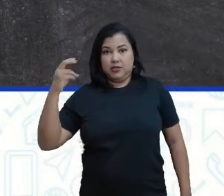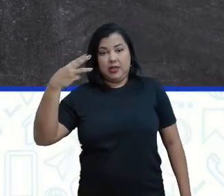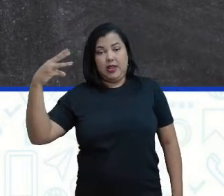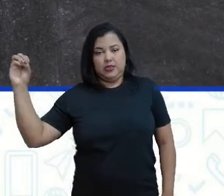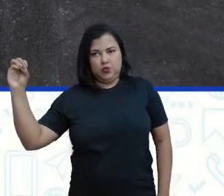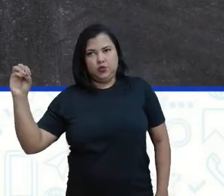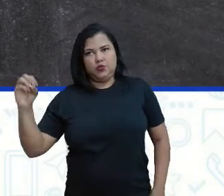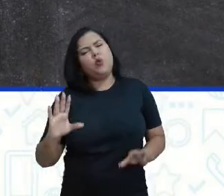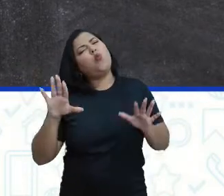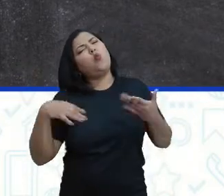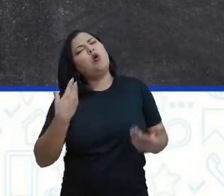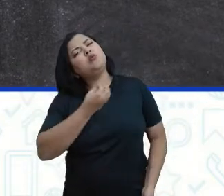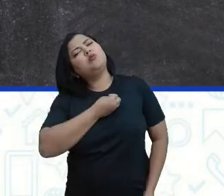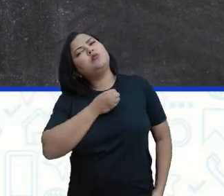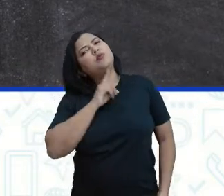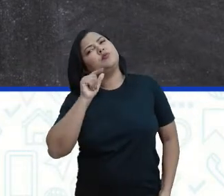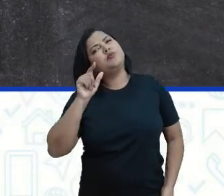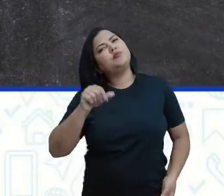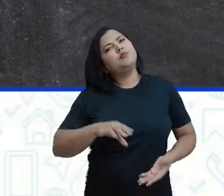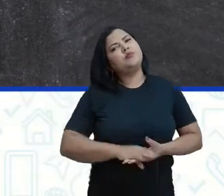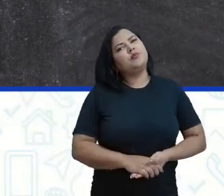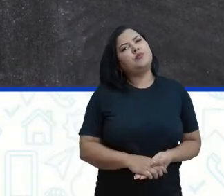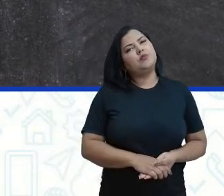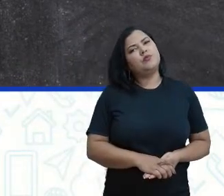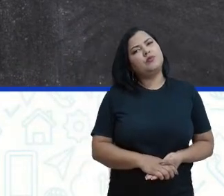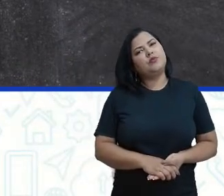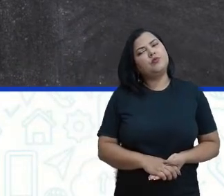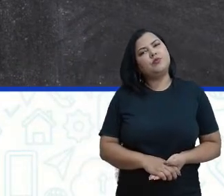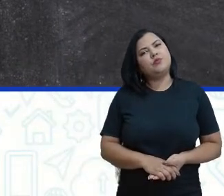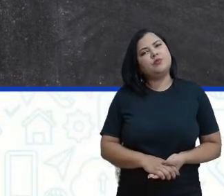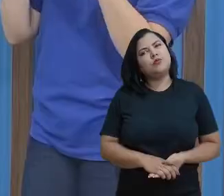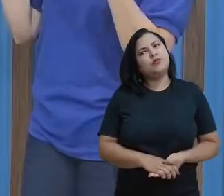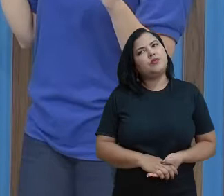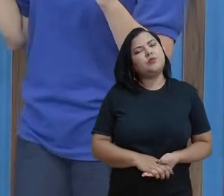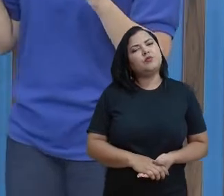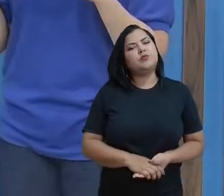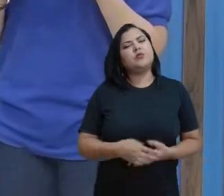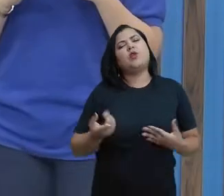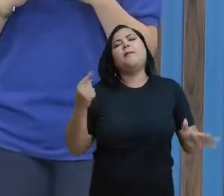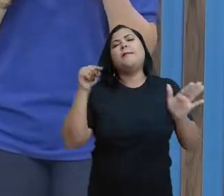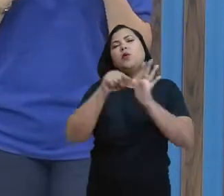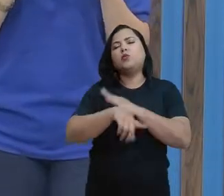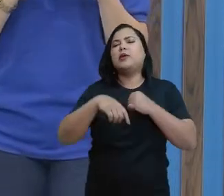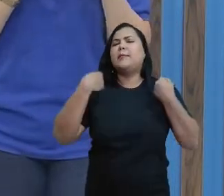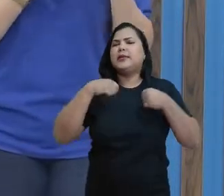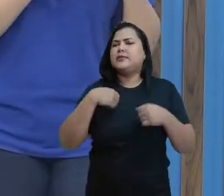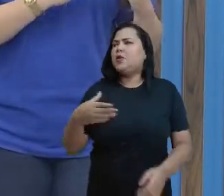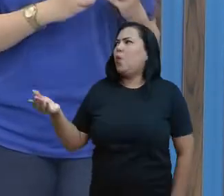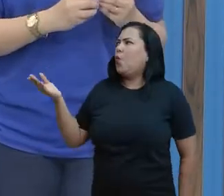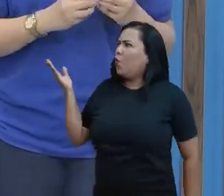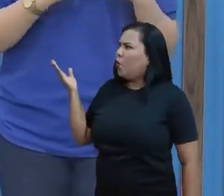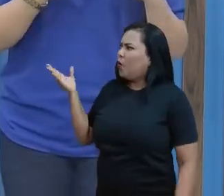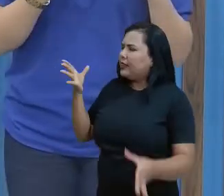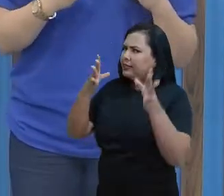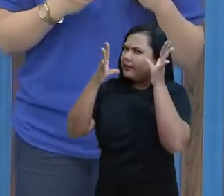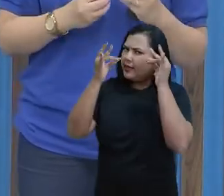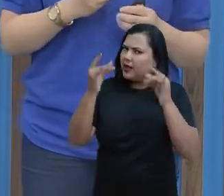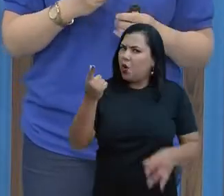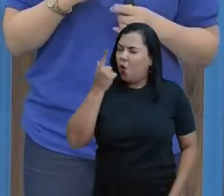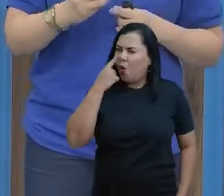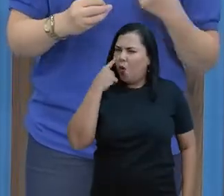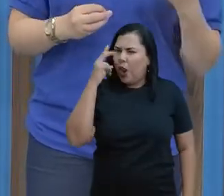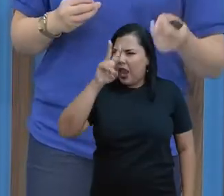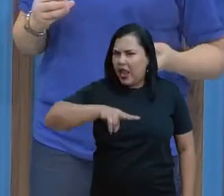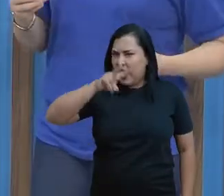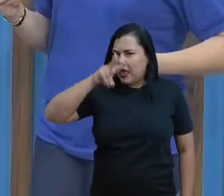esses? Quando a gente trabalha com esse tipo de problema, a pergunta ela tem que ser muito bem detalhada, né? Você tem que